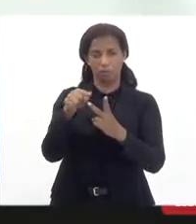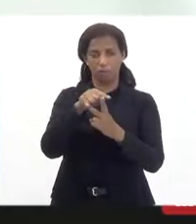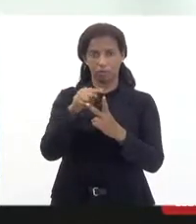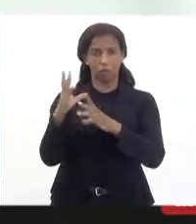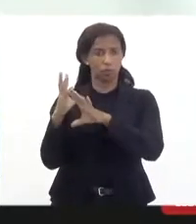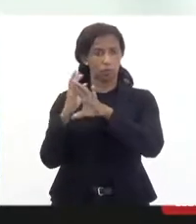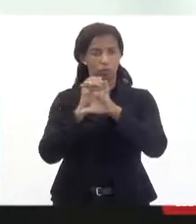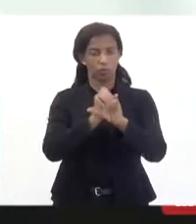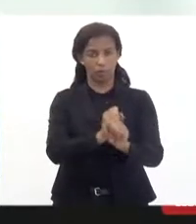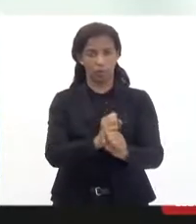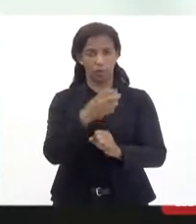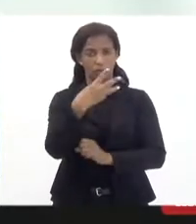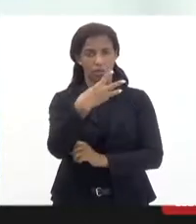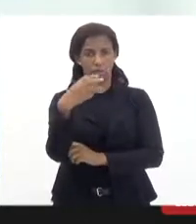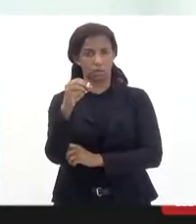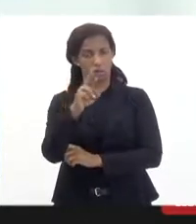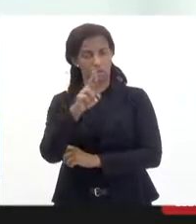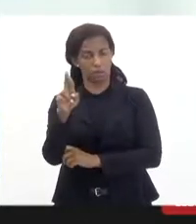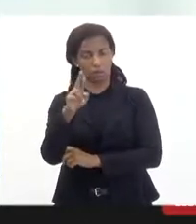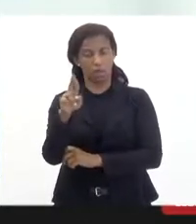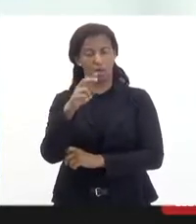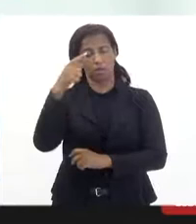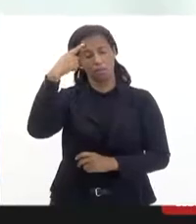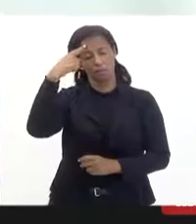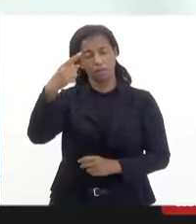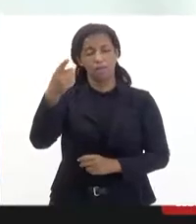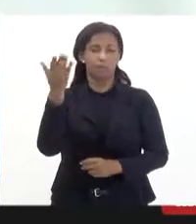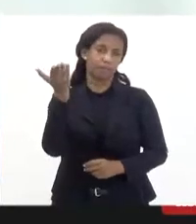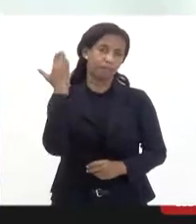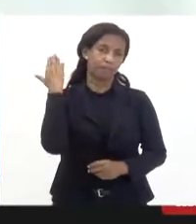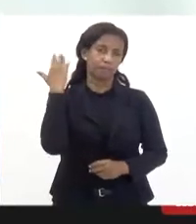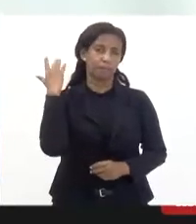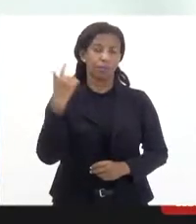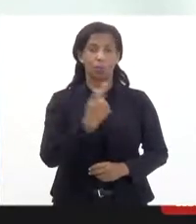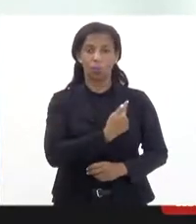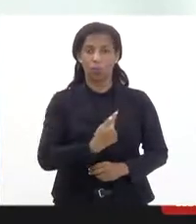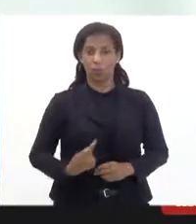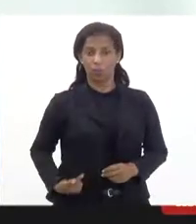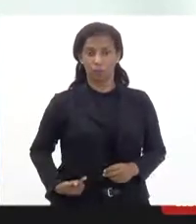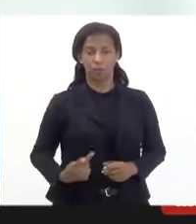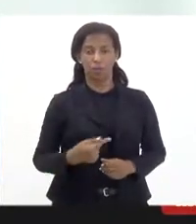E agora, semana passada, o governador